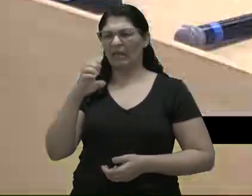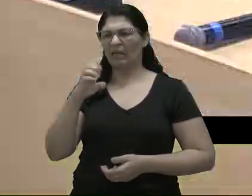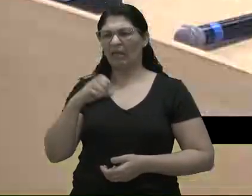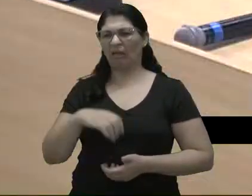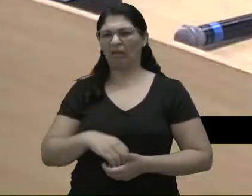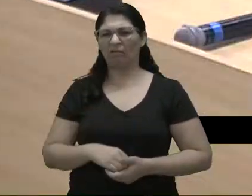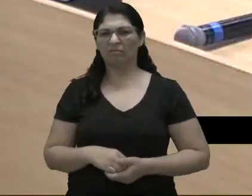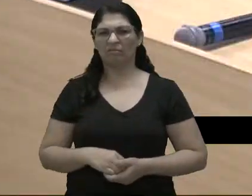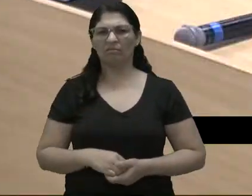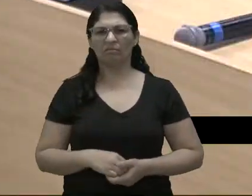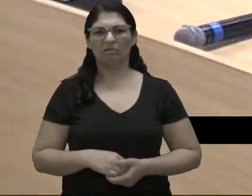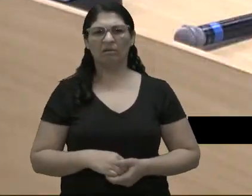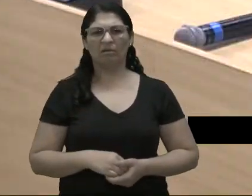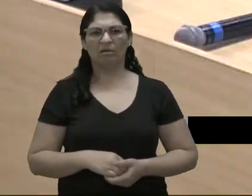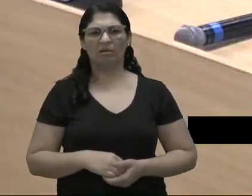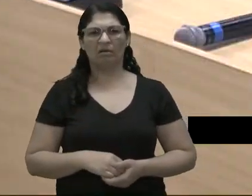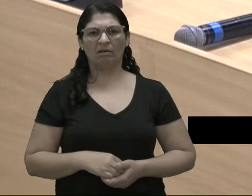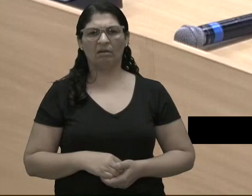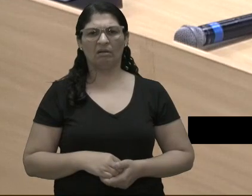ela confundiu com o